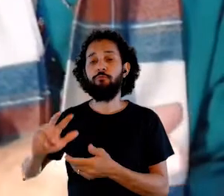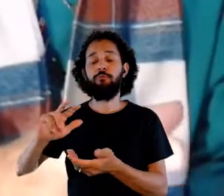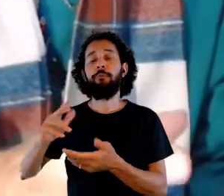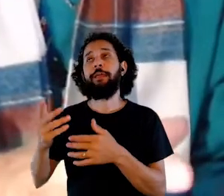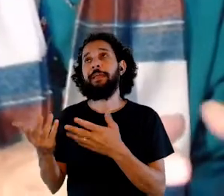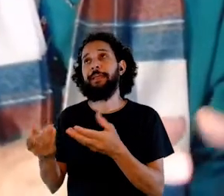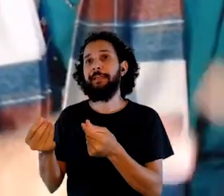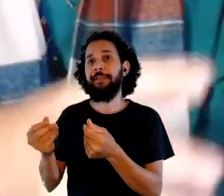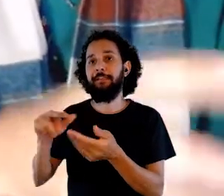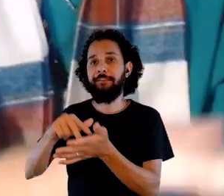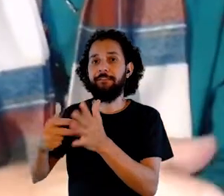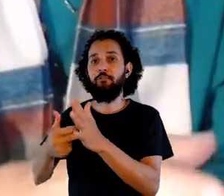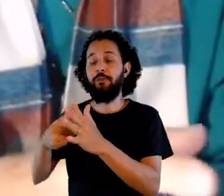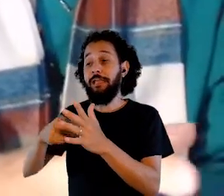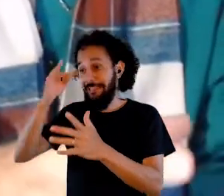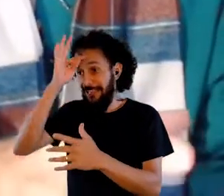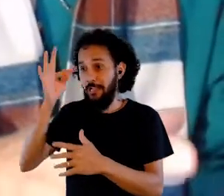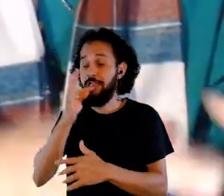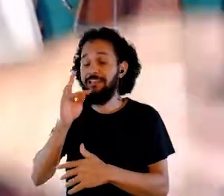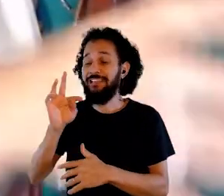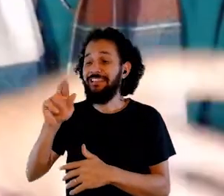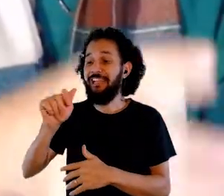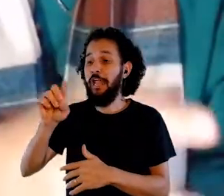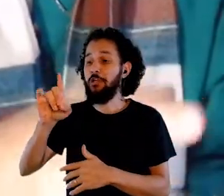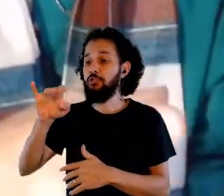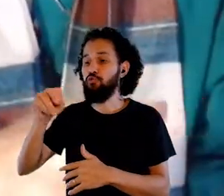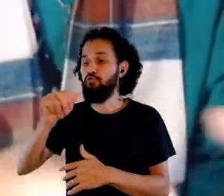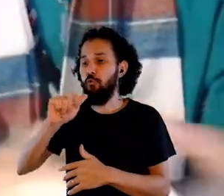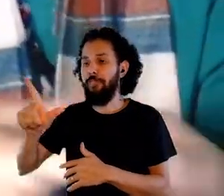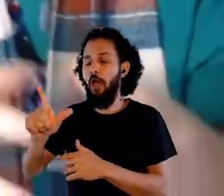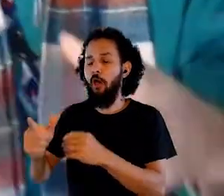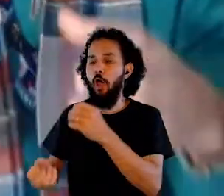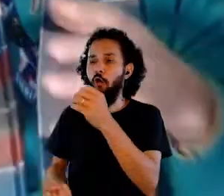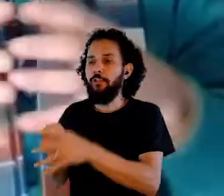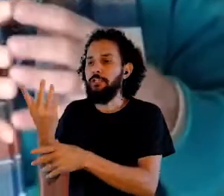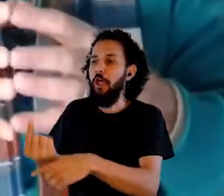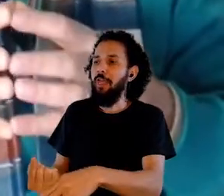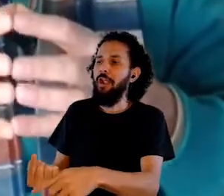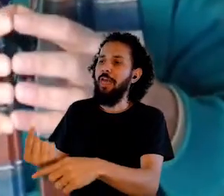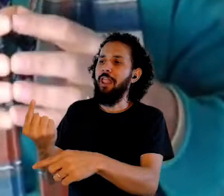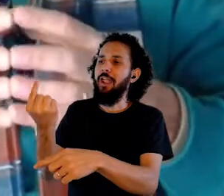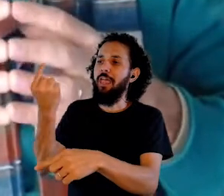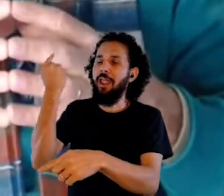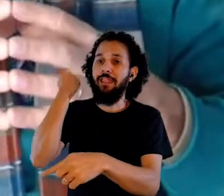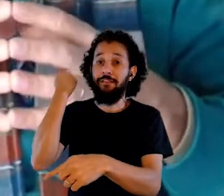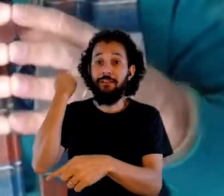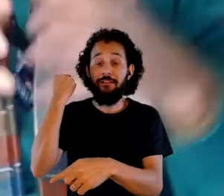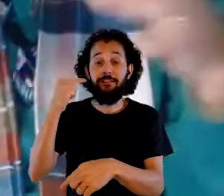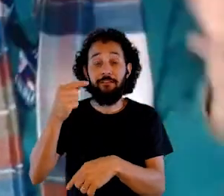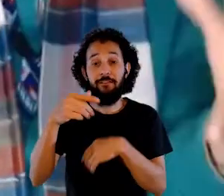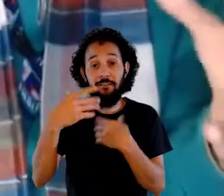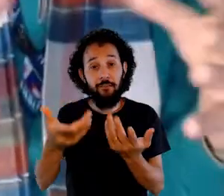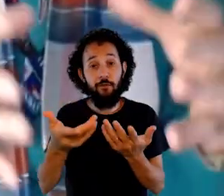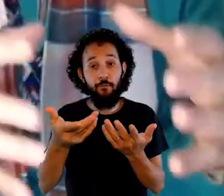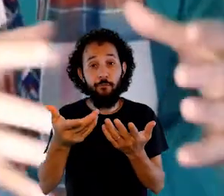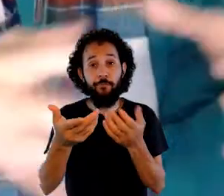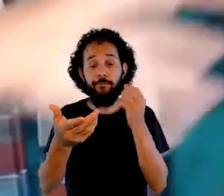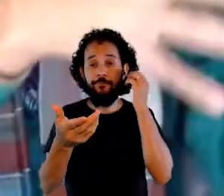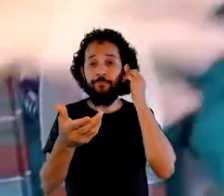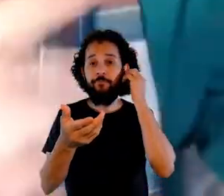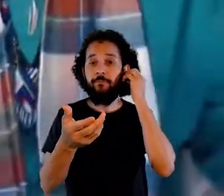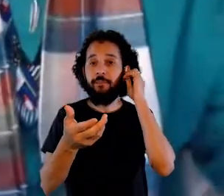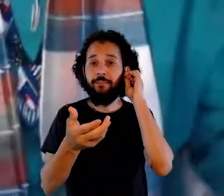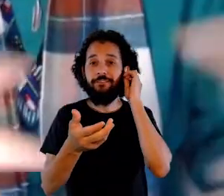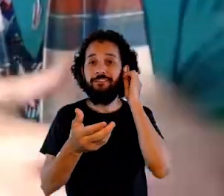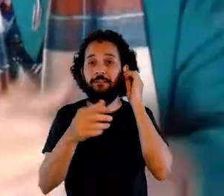tradição, povos originários, né? Então, a tradição. Então, para você ser um xamã tradicional, você tem